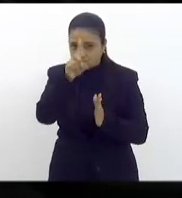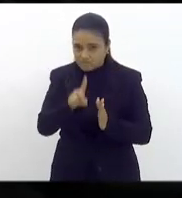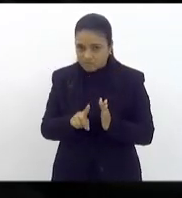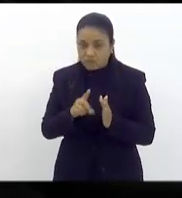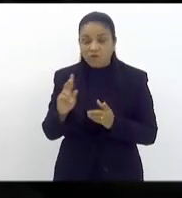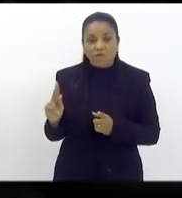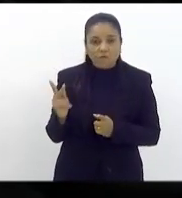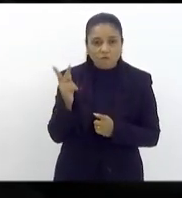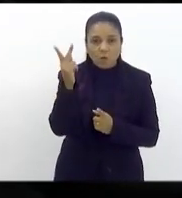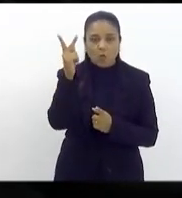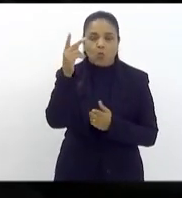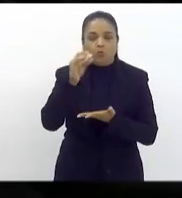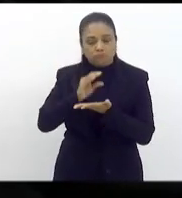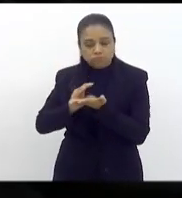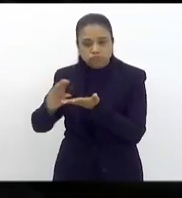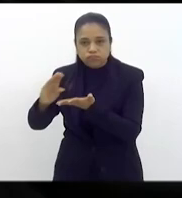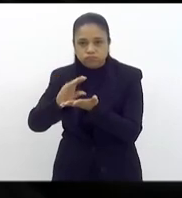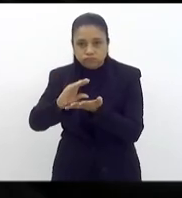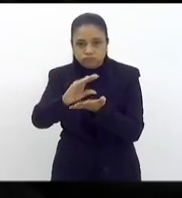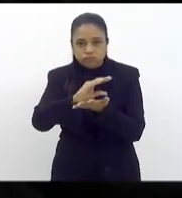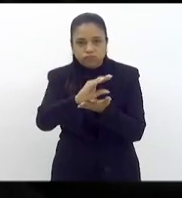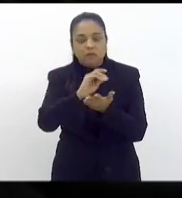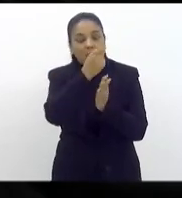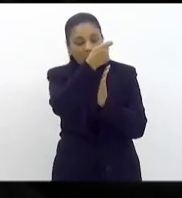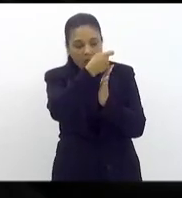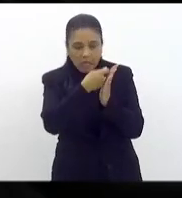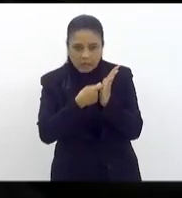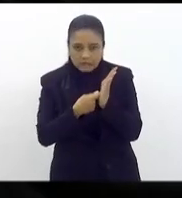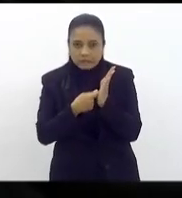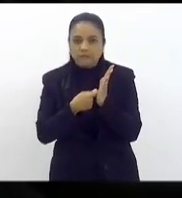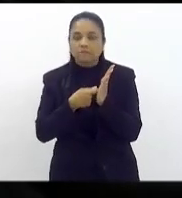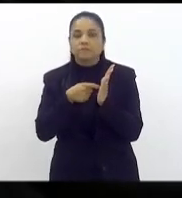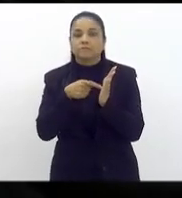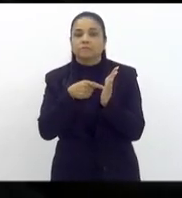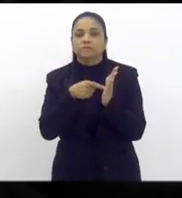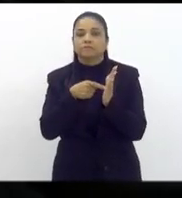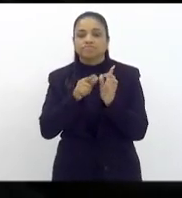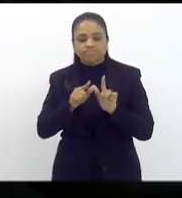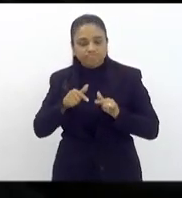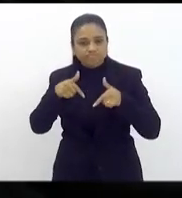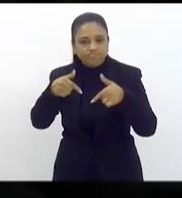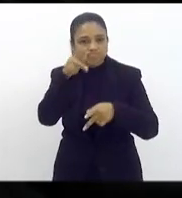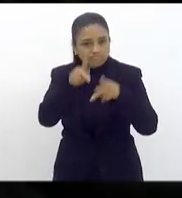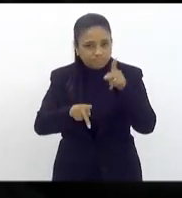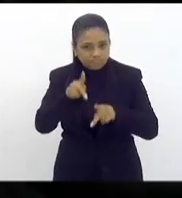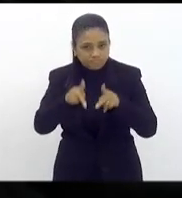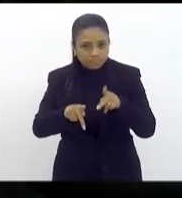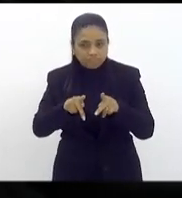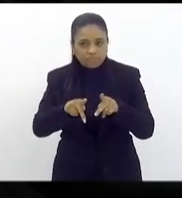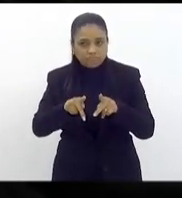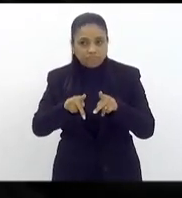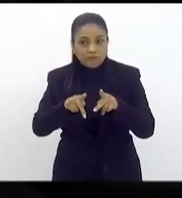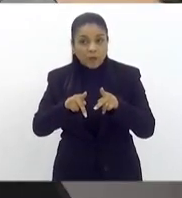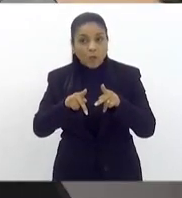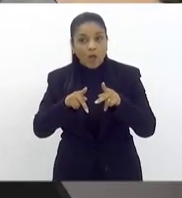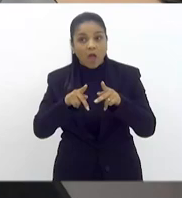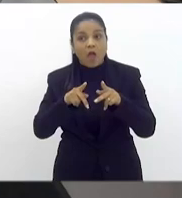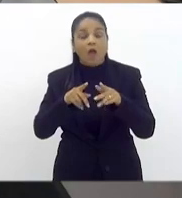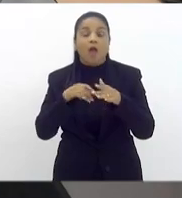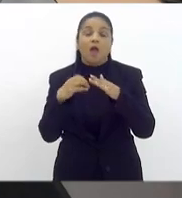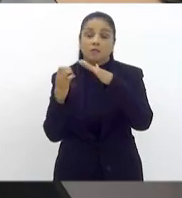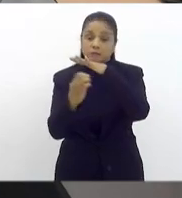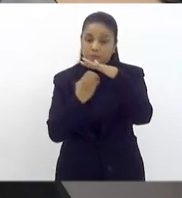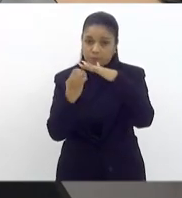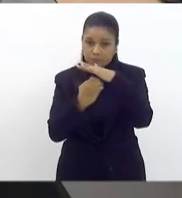dos valores da retribuição autoral decorrente da execução pública musical. Não, natureza jurídica. Natureza jurídica